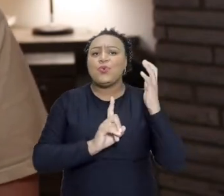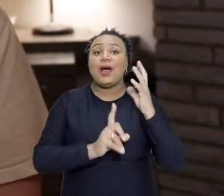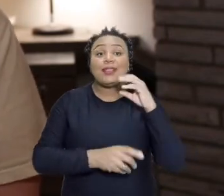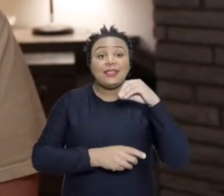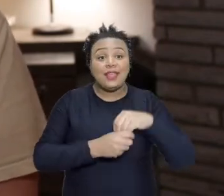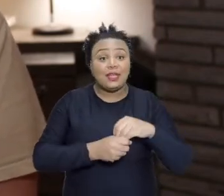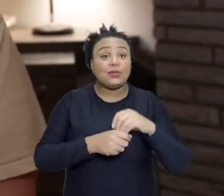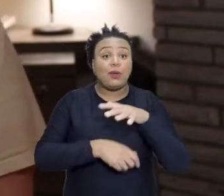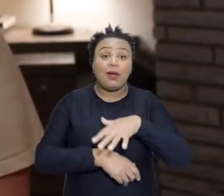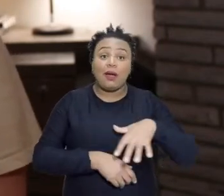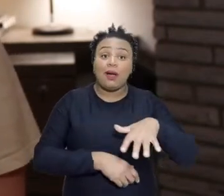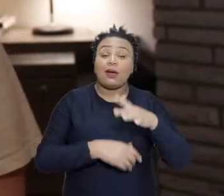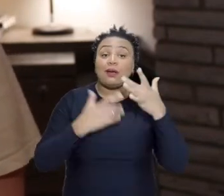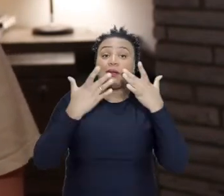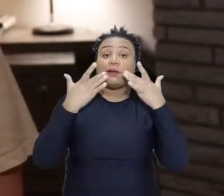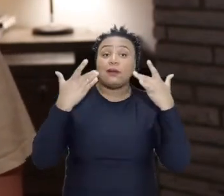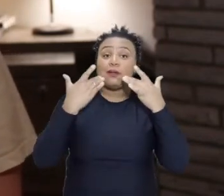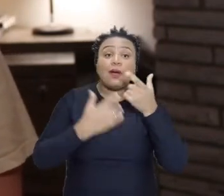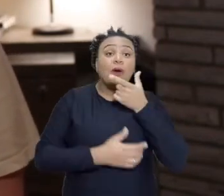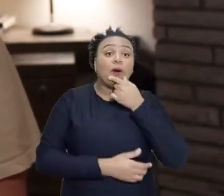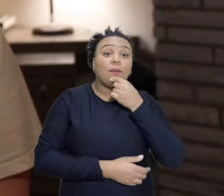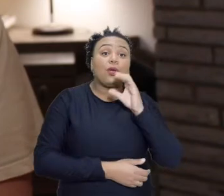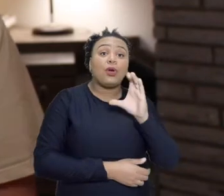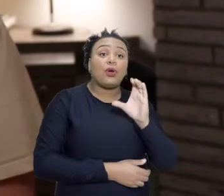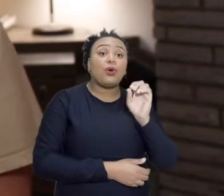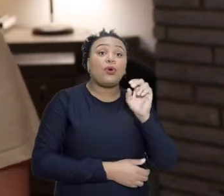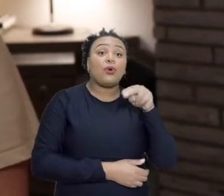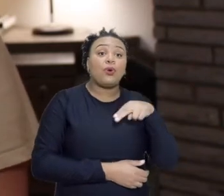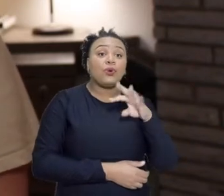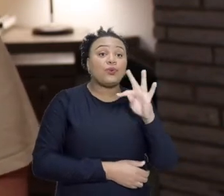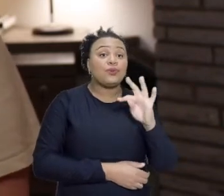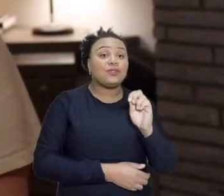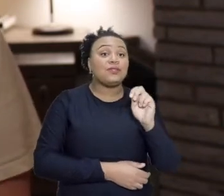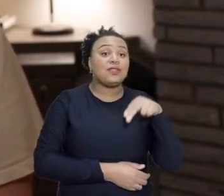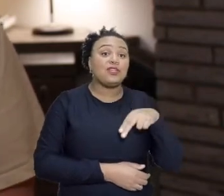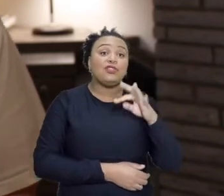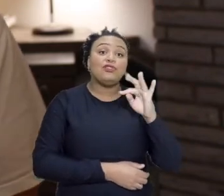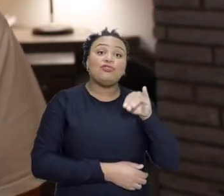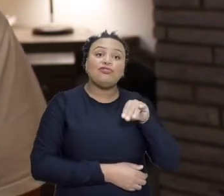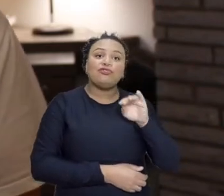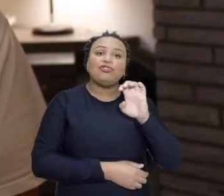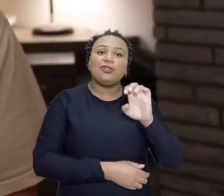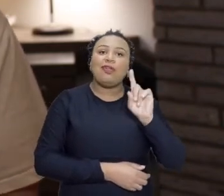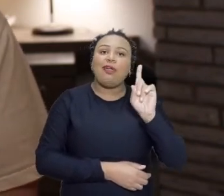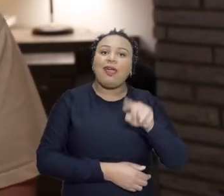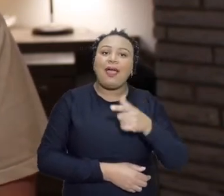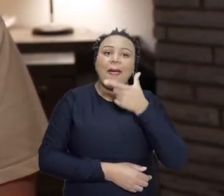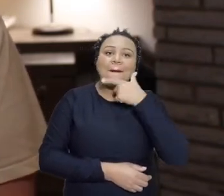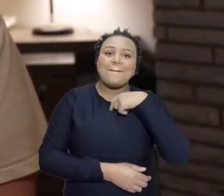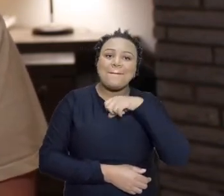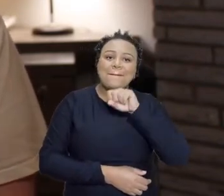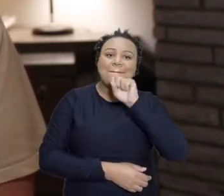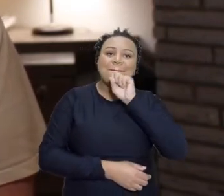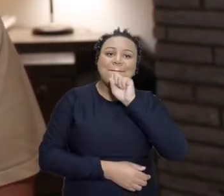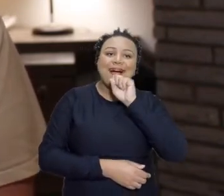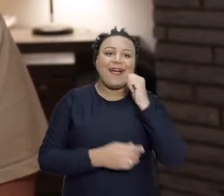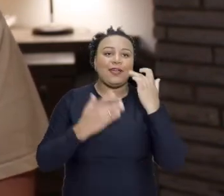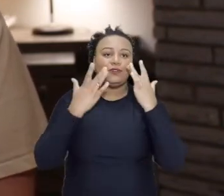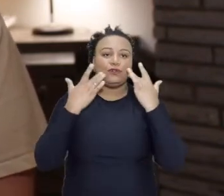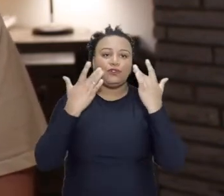teatro, que é o Konstantin Stanislavski. Ele é praticamente o pai do teatro, num modo